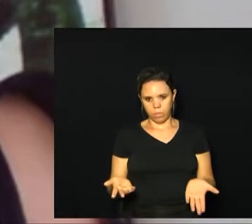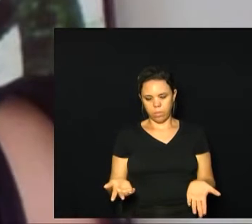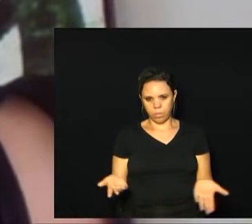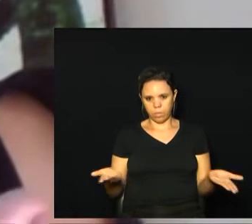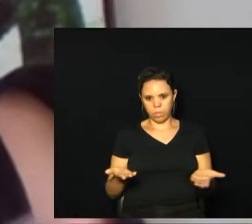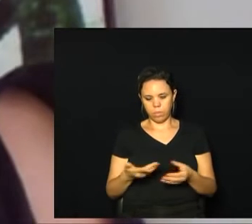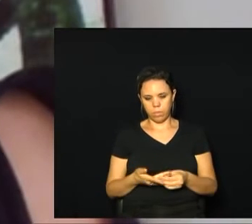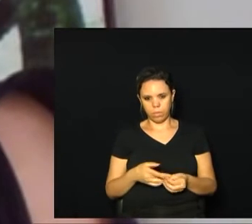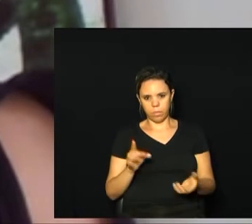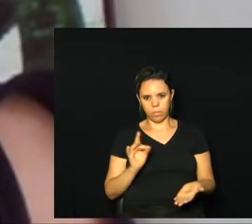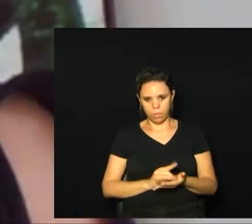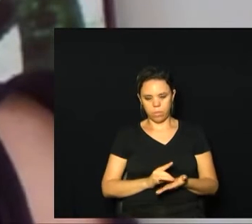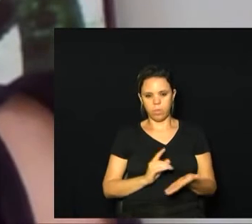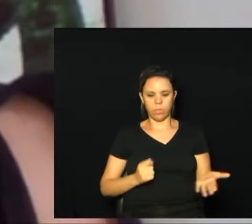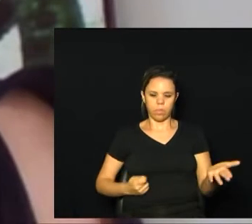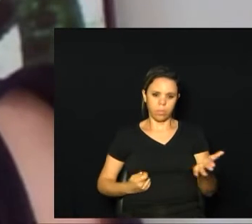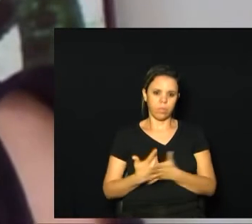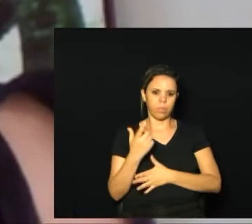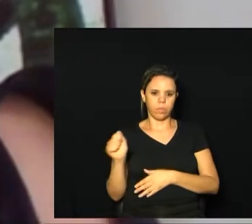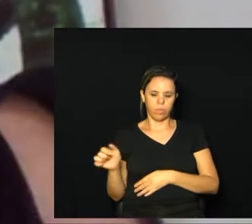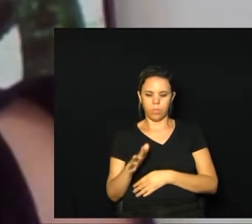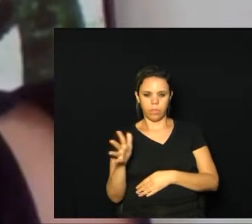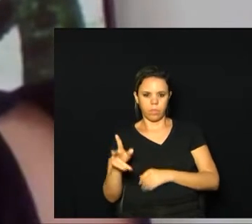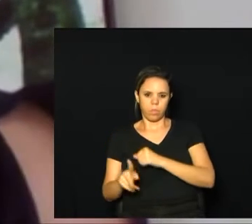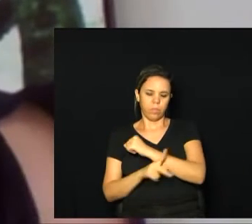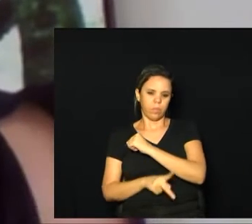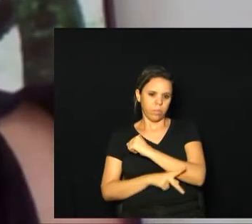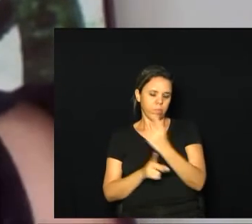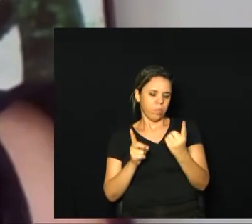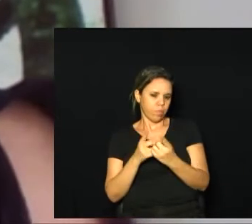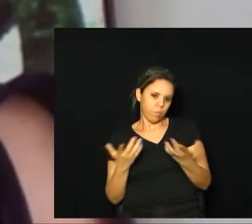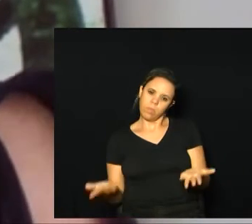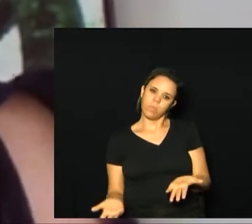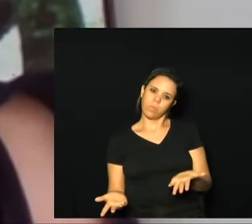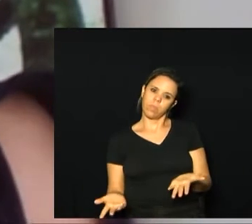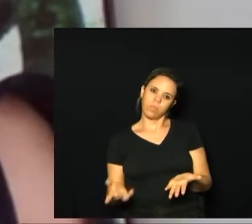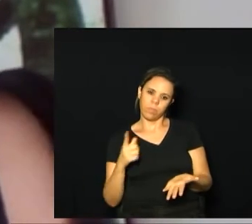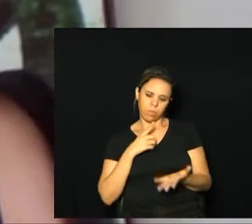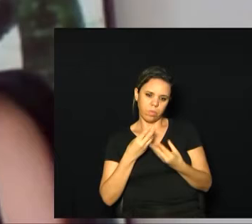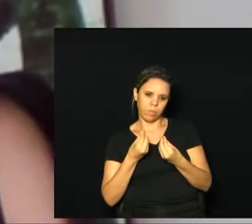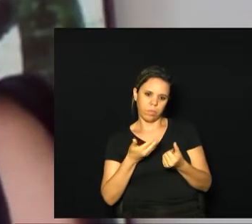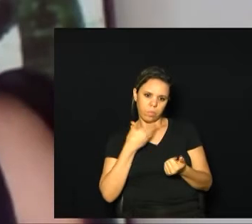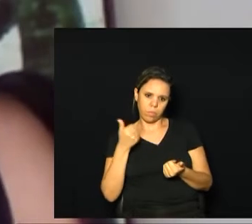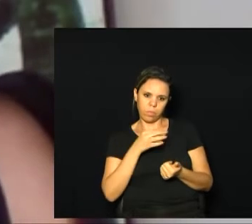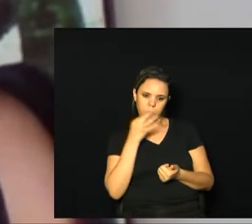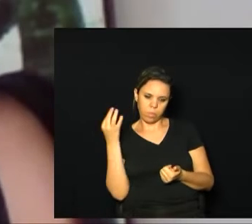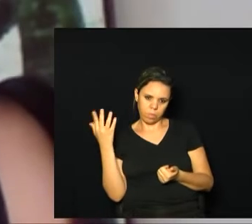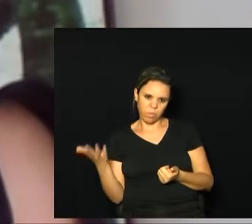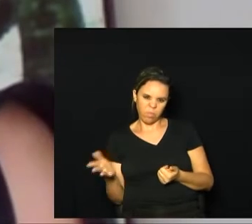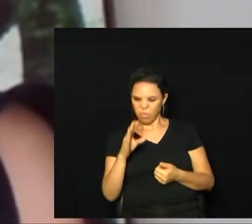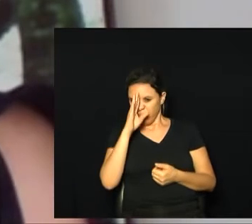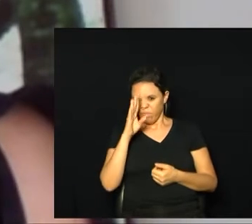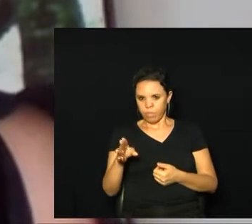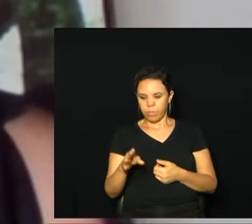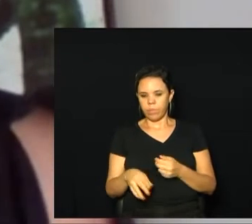onde, de fato, a gente paga, né, por esse serviço que é prestado, mas a gente tem uma qualidade de serviço, principalmente